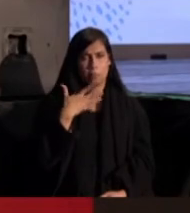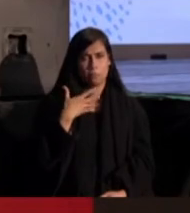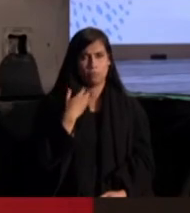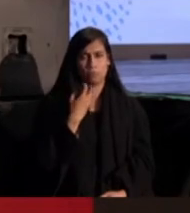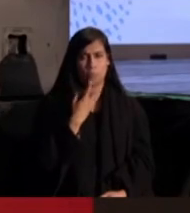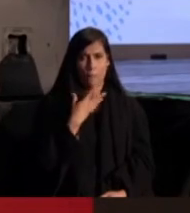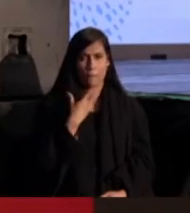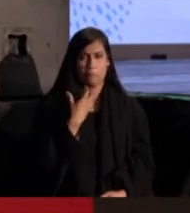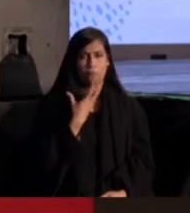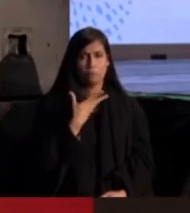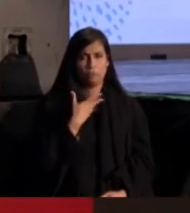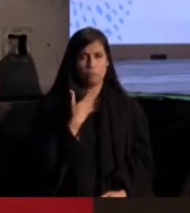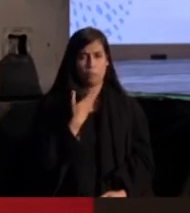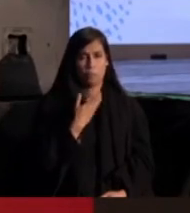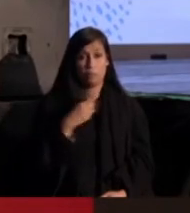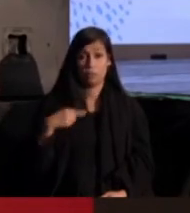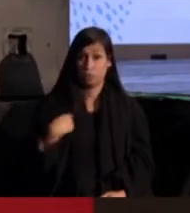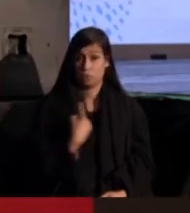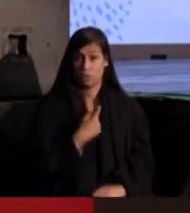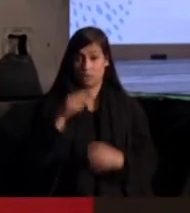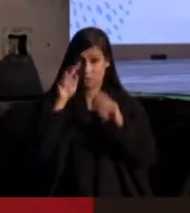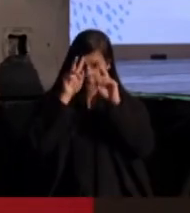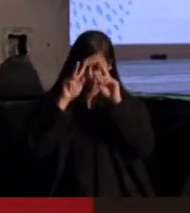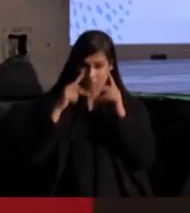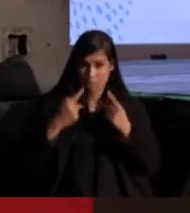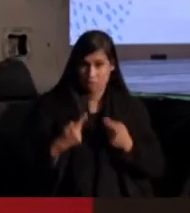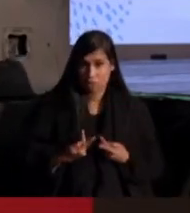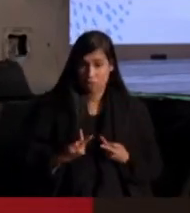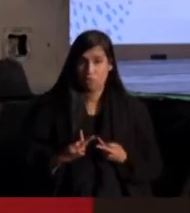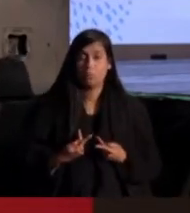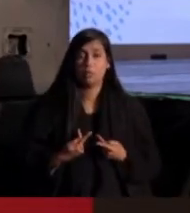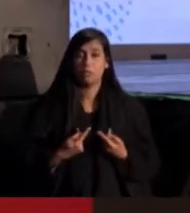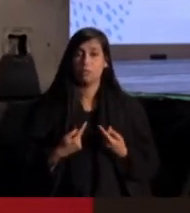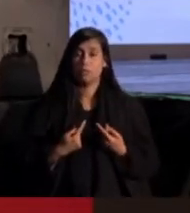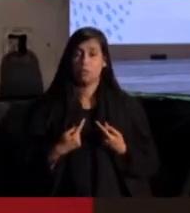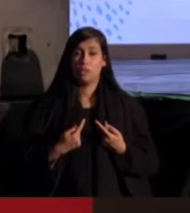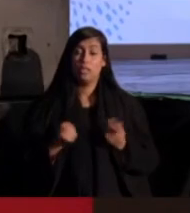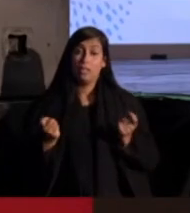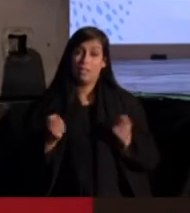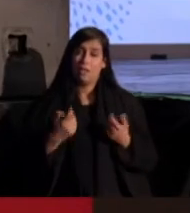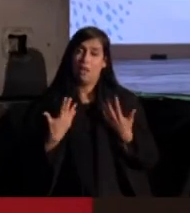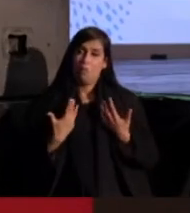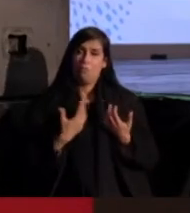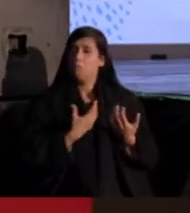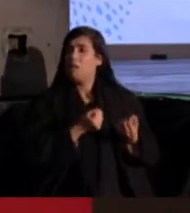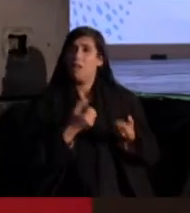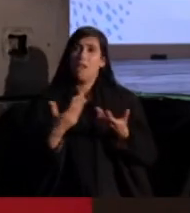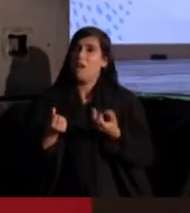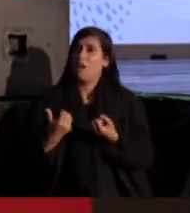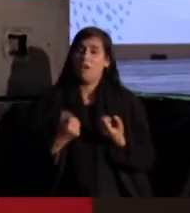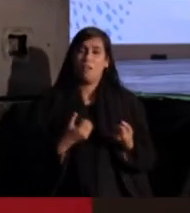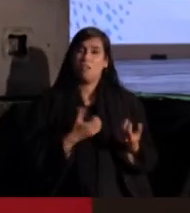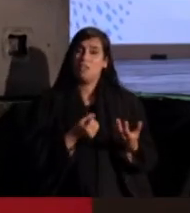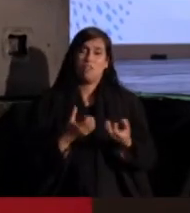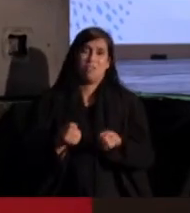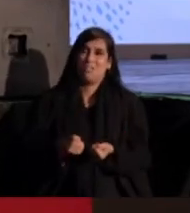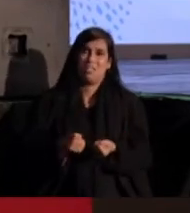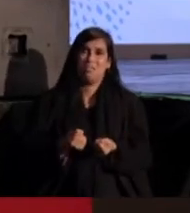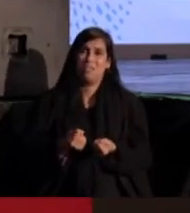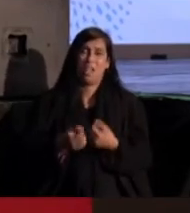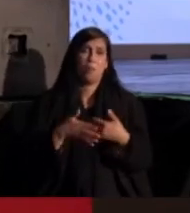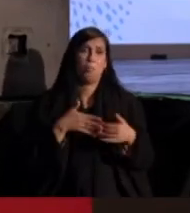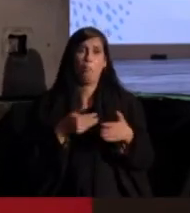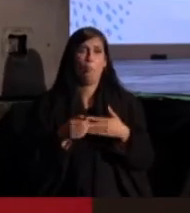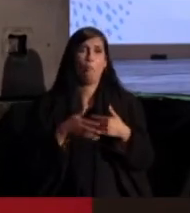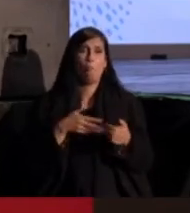E nós não podemos, humanos, nós não podemos deglutir coisas ríspidas, coisas duras. Tudo